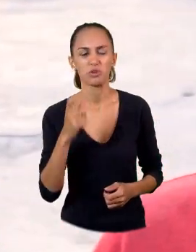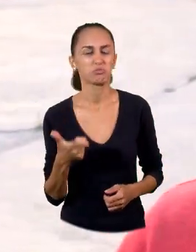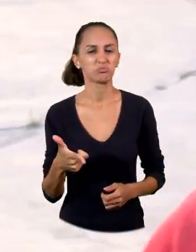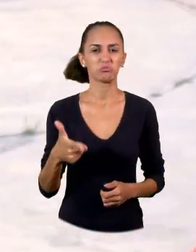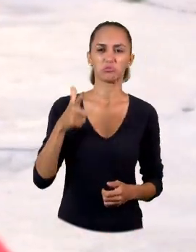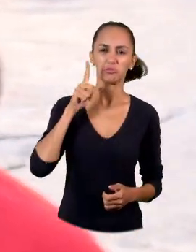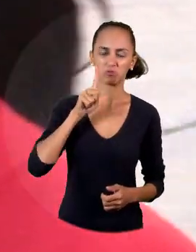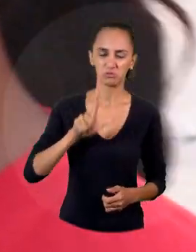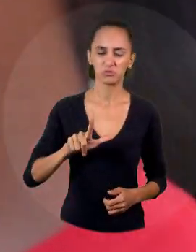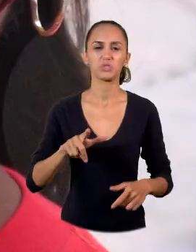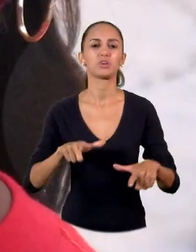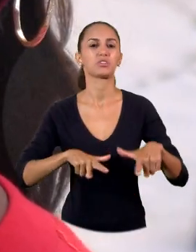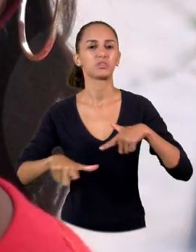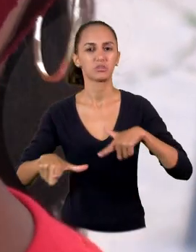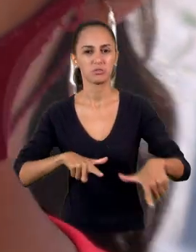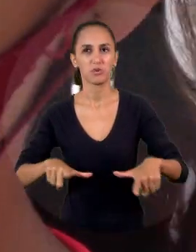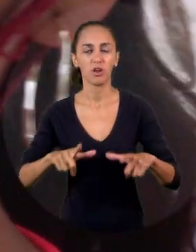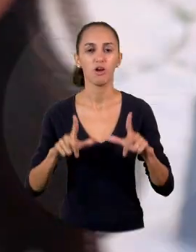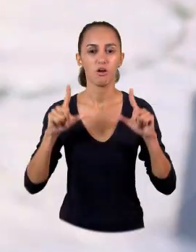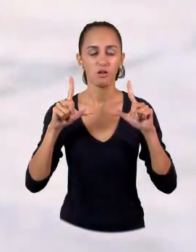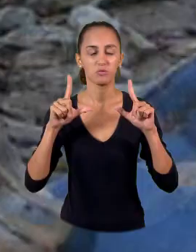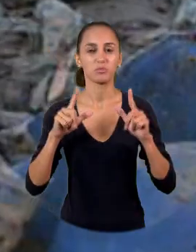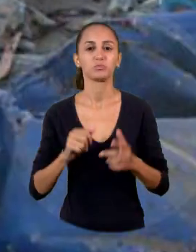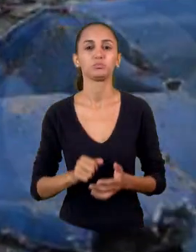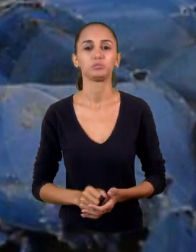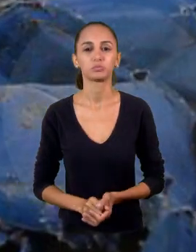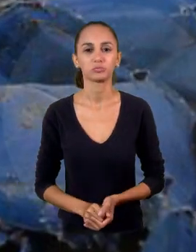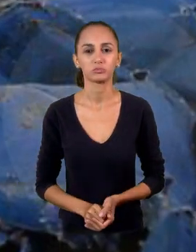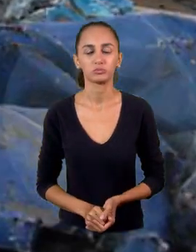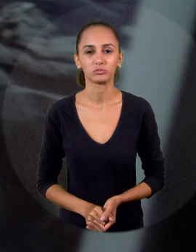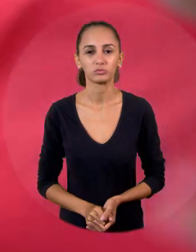mal conseguia trabalhar. Olha essa imagem aqui.